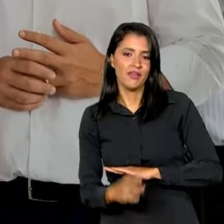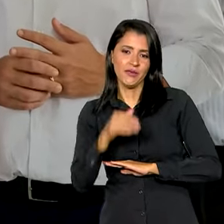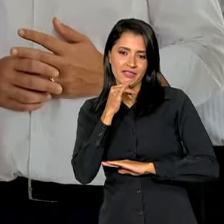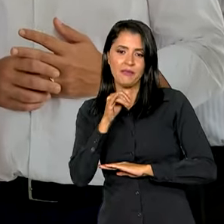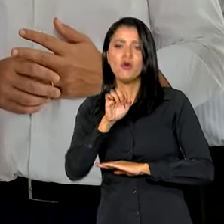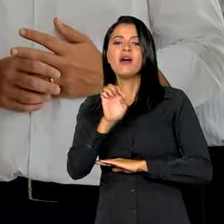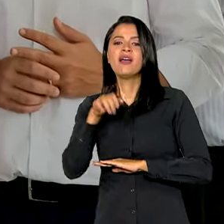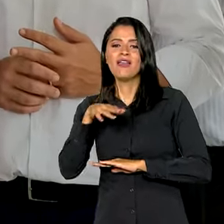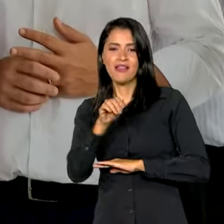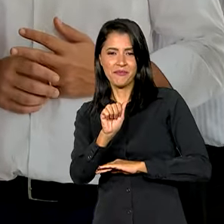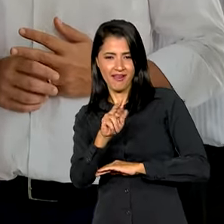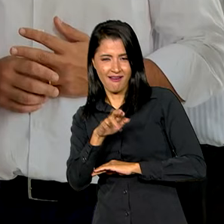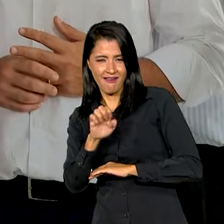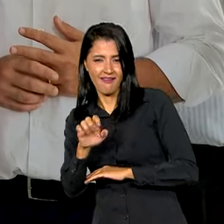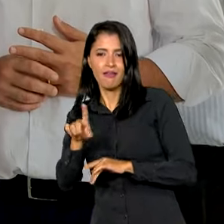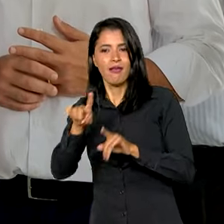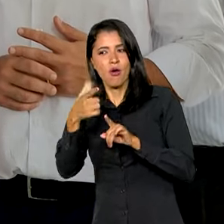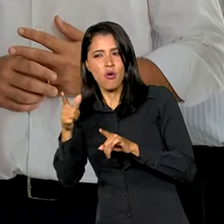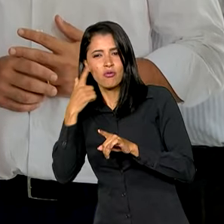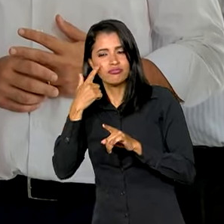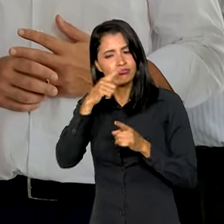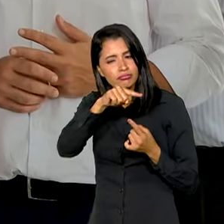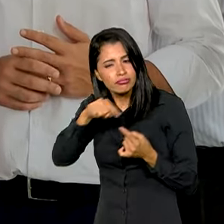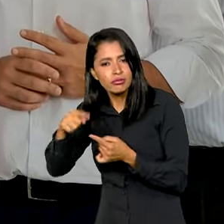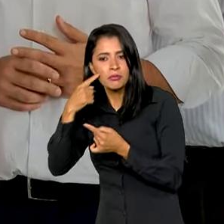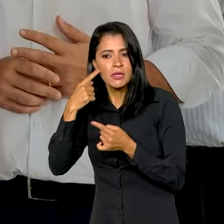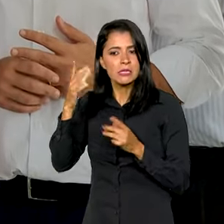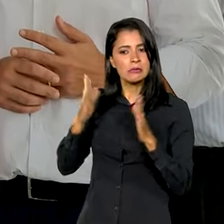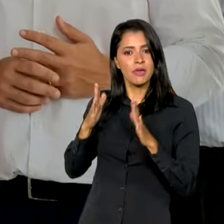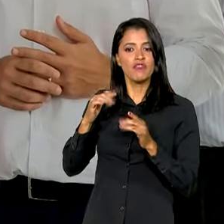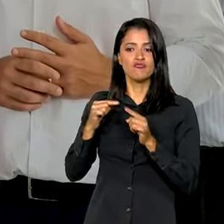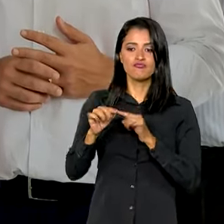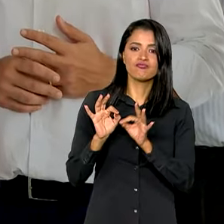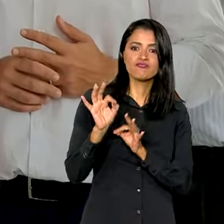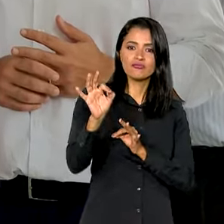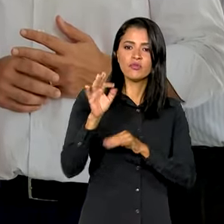outros ativos, pensando a médio e a longo prazo na aviação do nosso país.